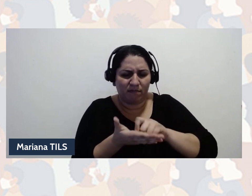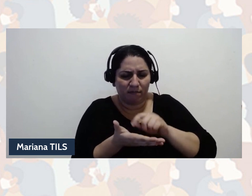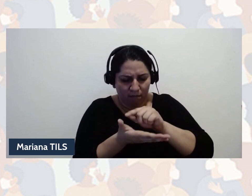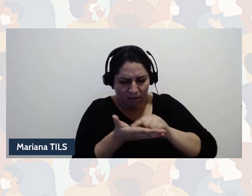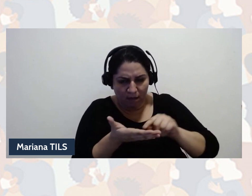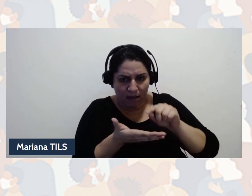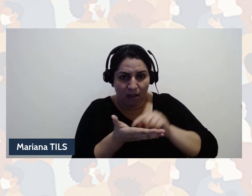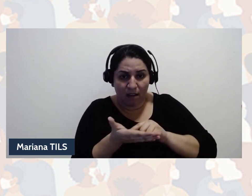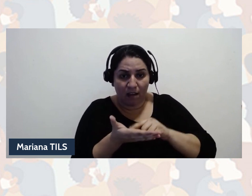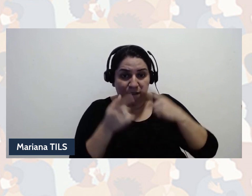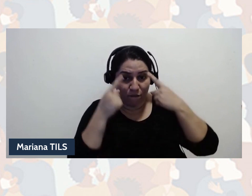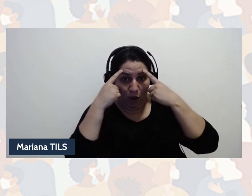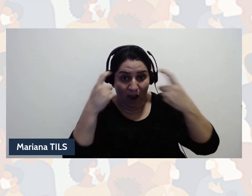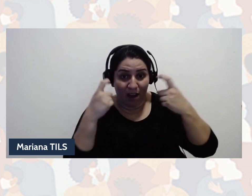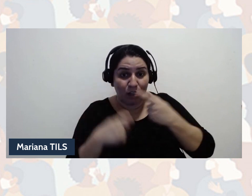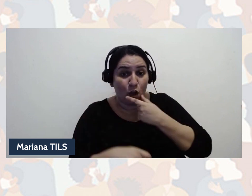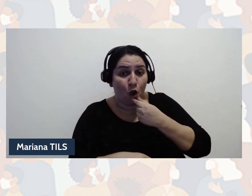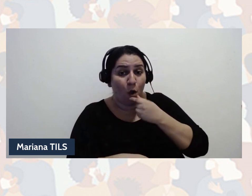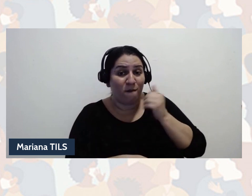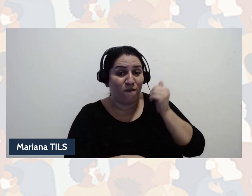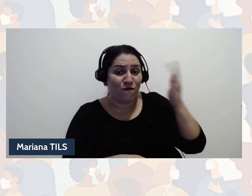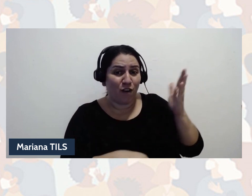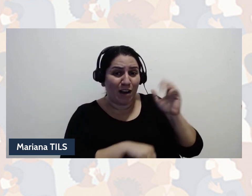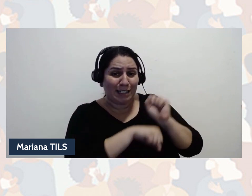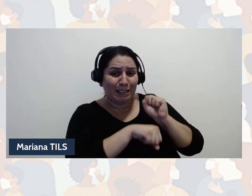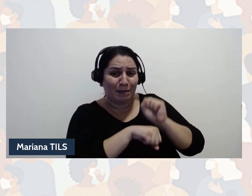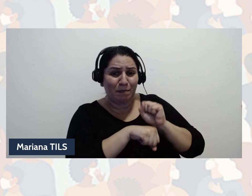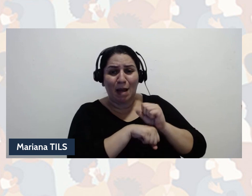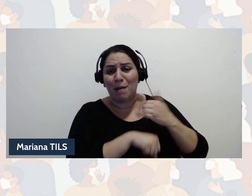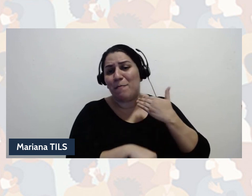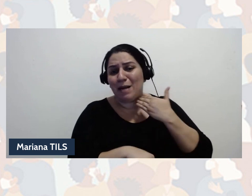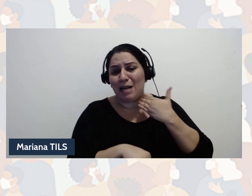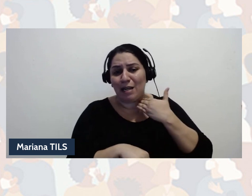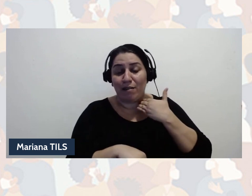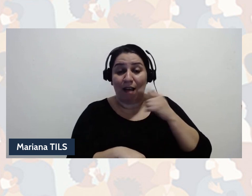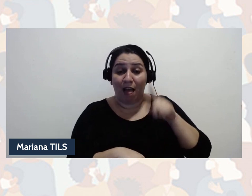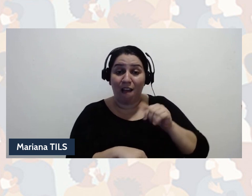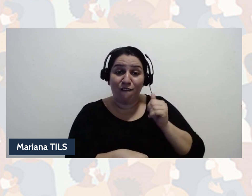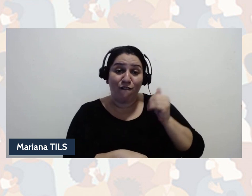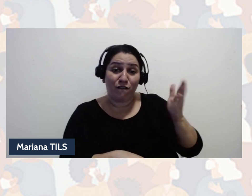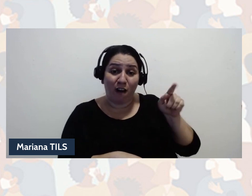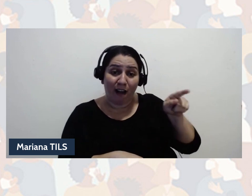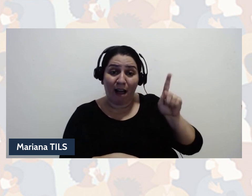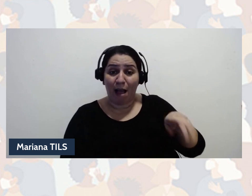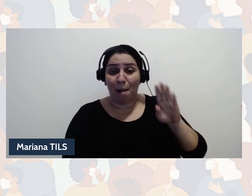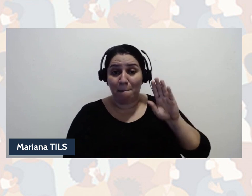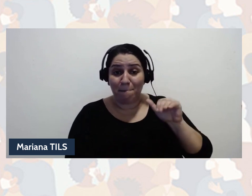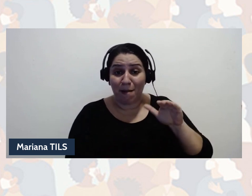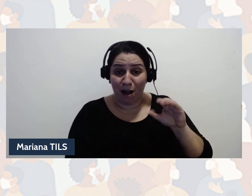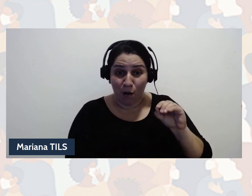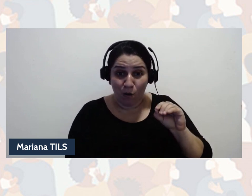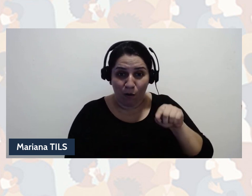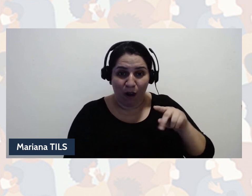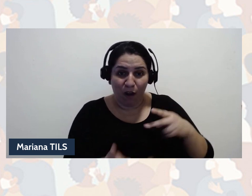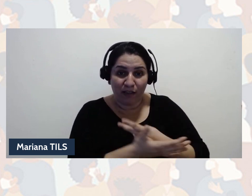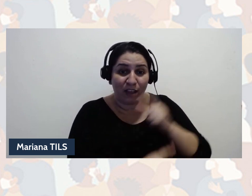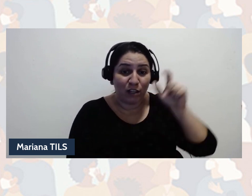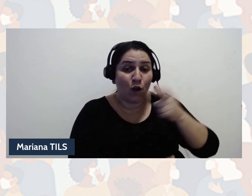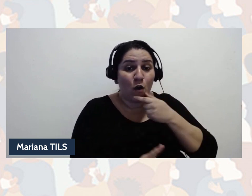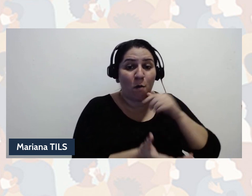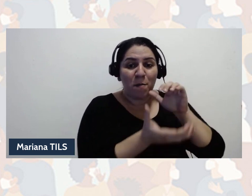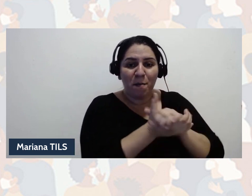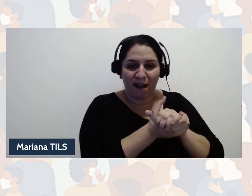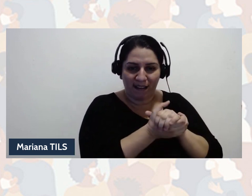doméstica, ele está aí fora". E ela estava se referindo ao marido, que a esperava do lado de fora enquanto ela sacava esse dinheiro.